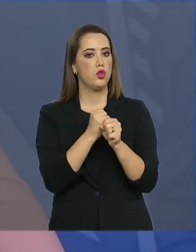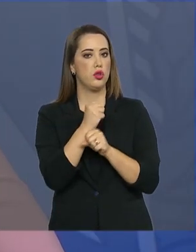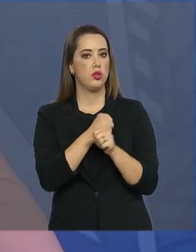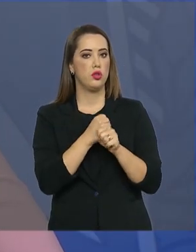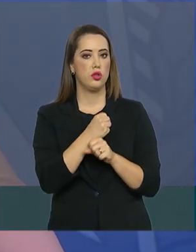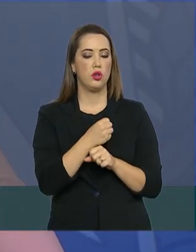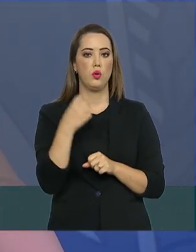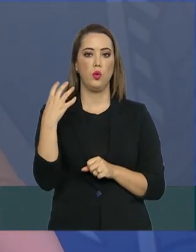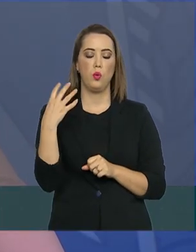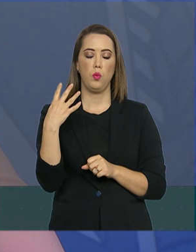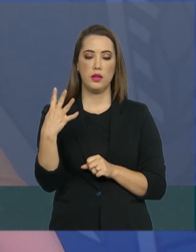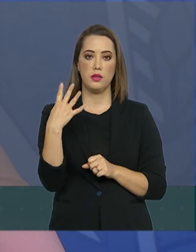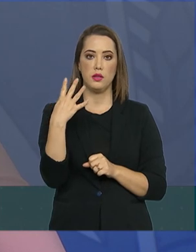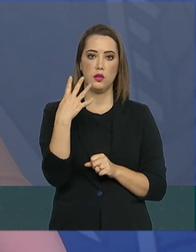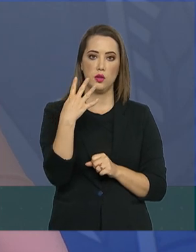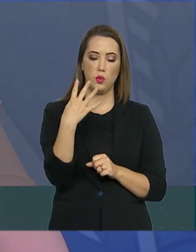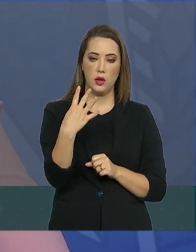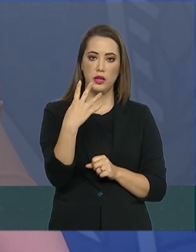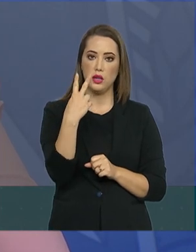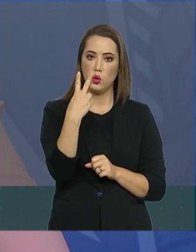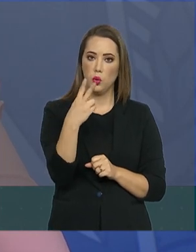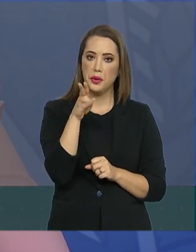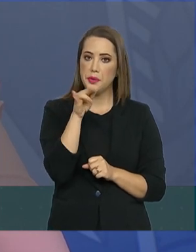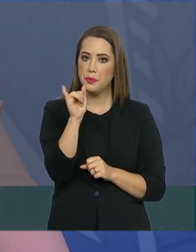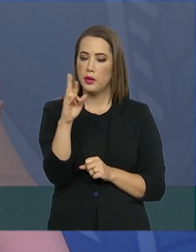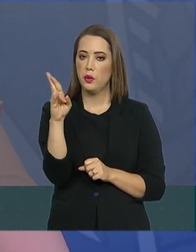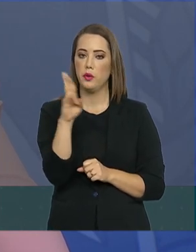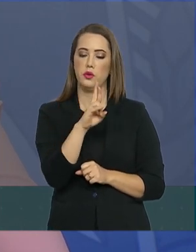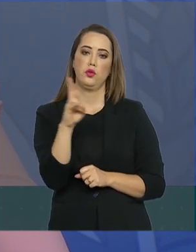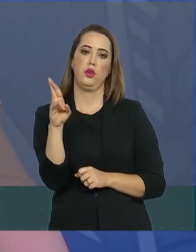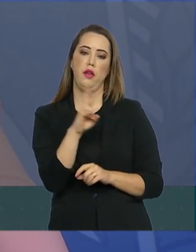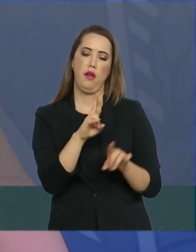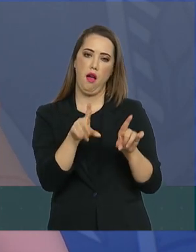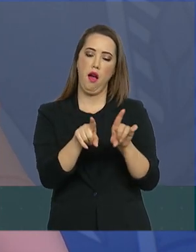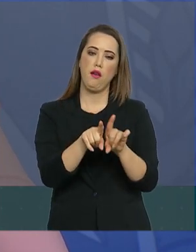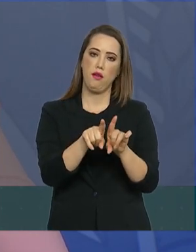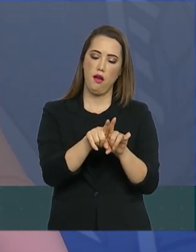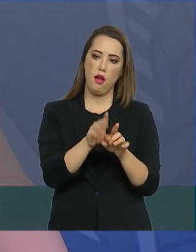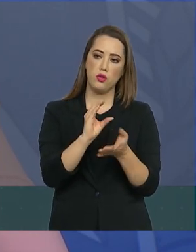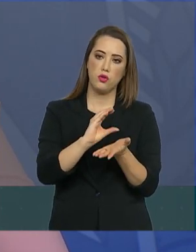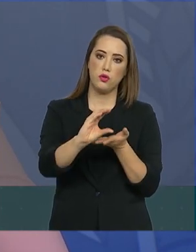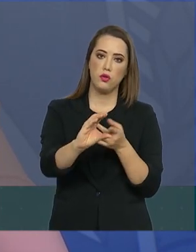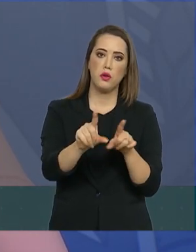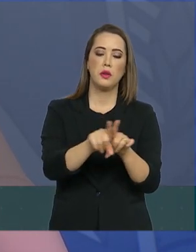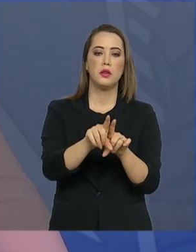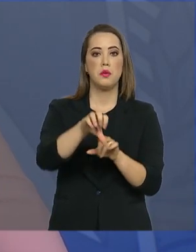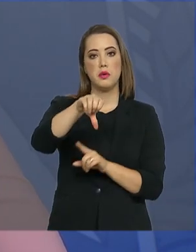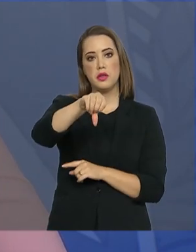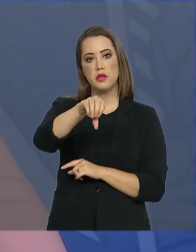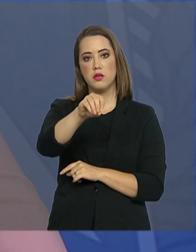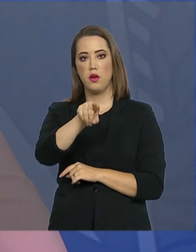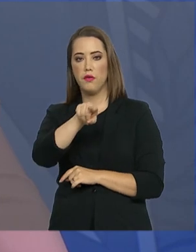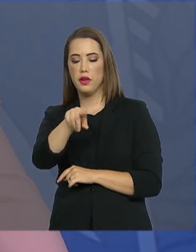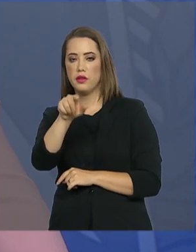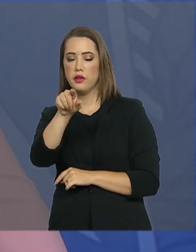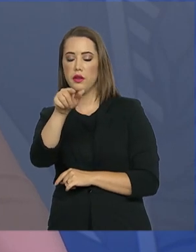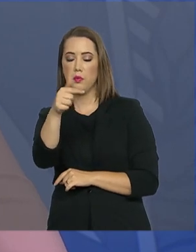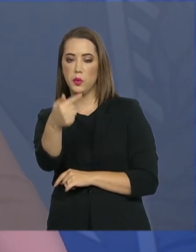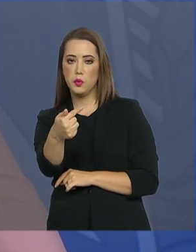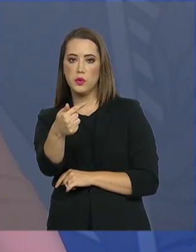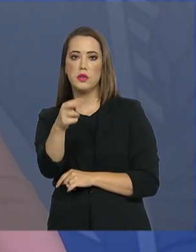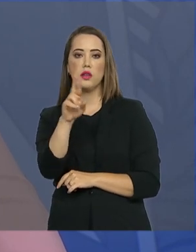bilhões de reais de investimentos e R$ 90,7 bilhões de reais de outorga em função dos